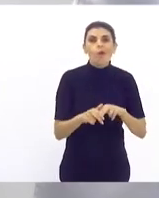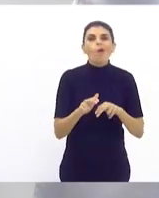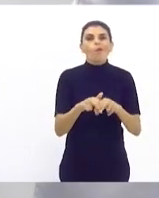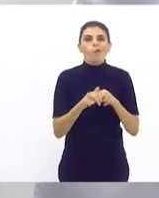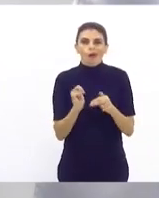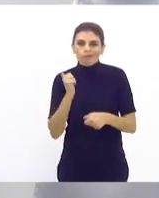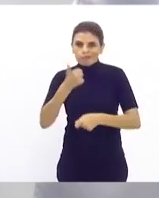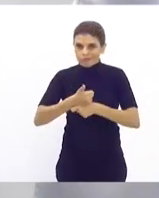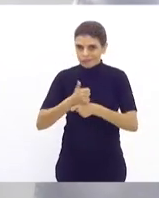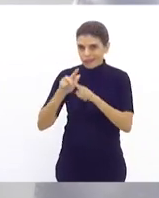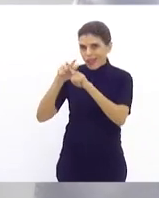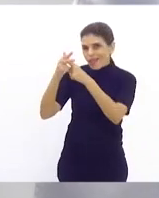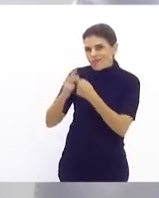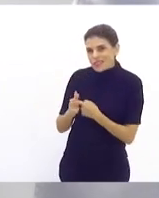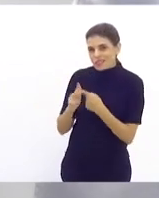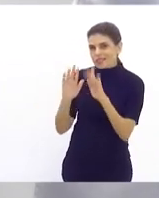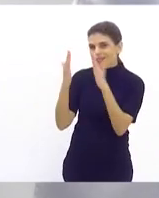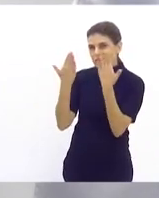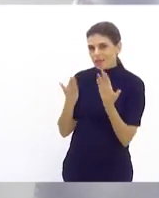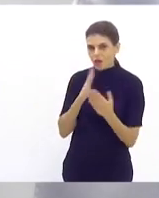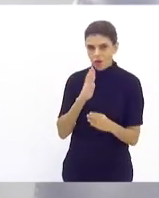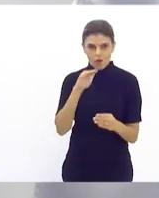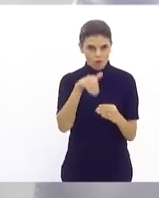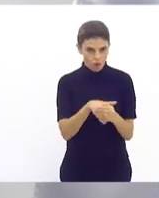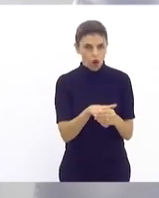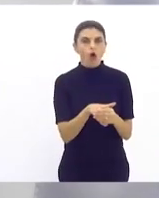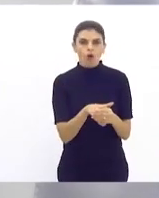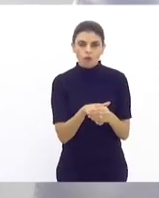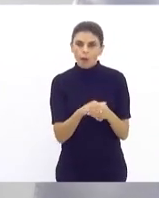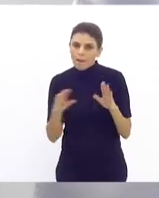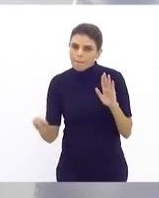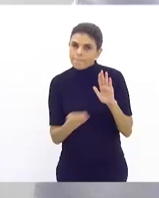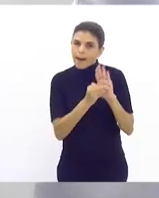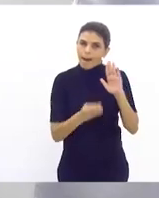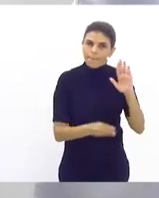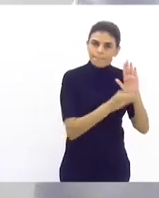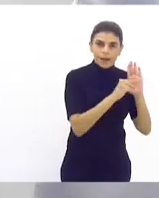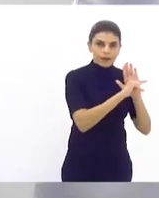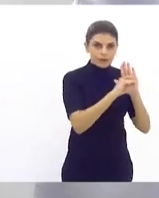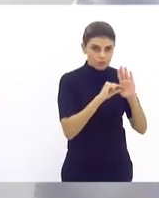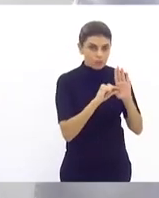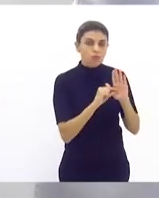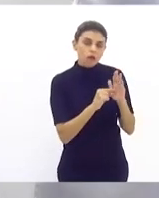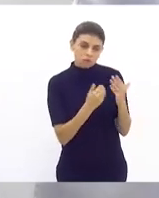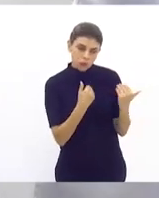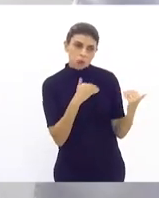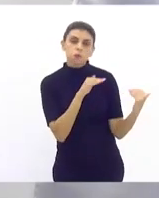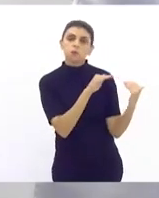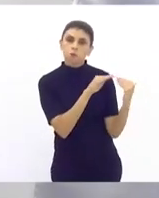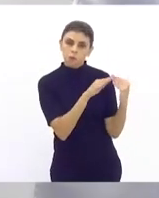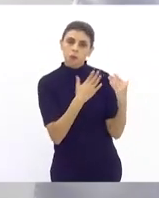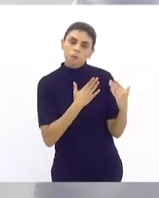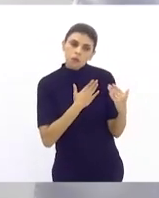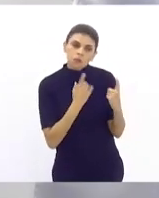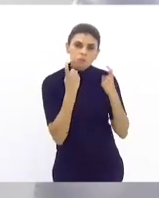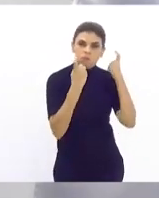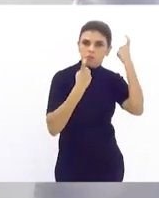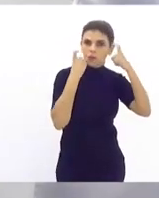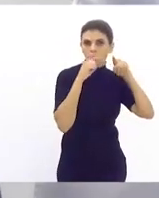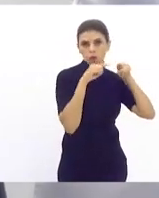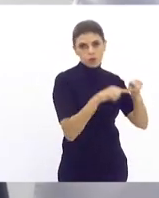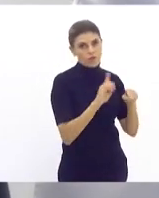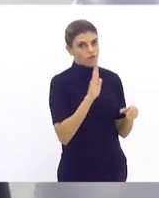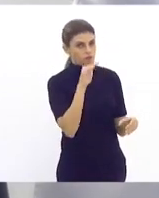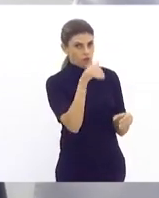na revisão do voto, passando a constar como constitucionalidade com emendas. Mas a CIS razão, inclusive, foi o motivo de preocupação minha. Vou botar